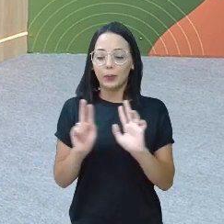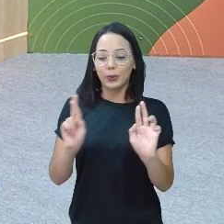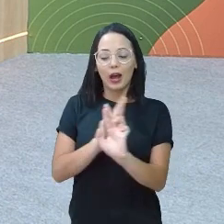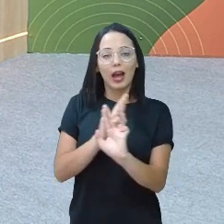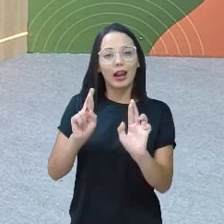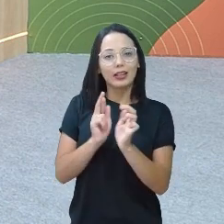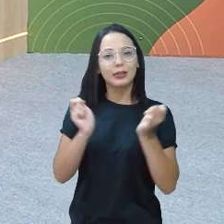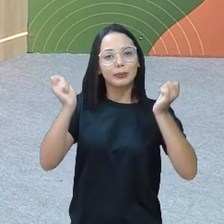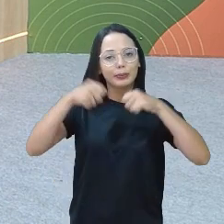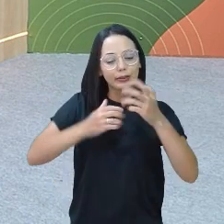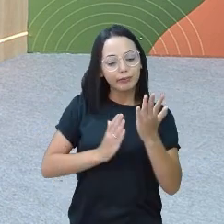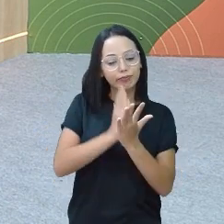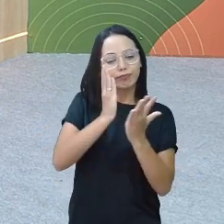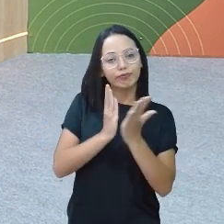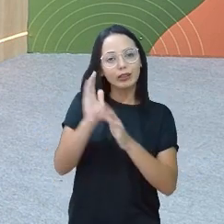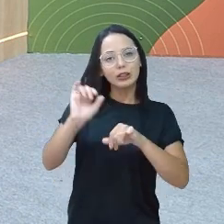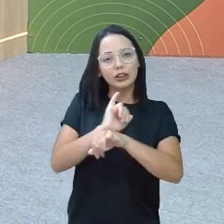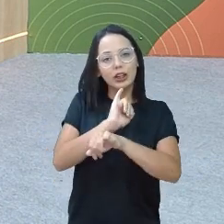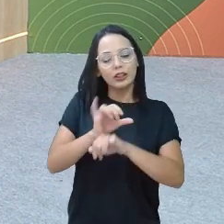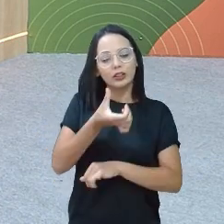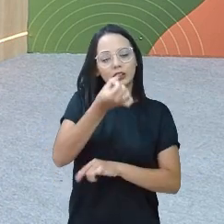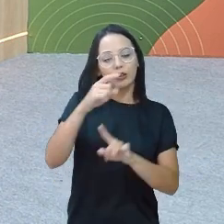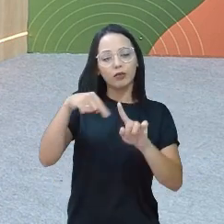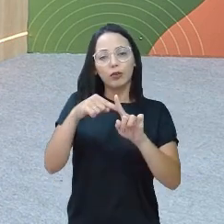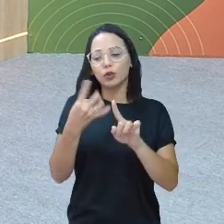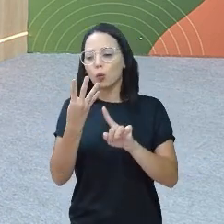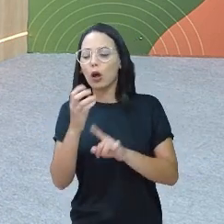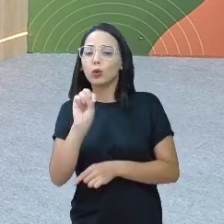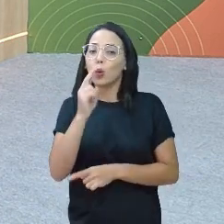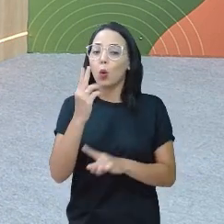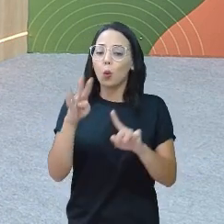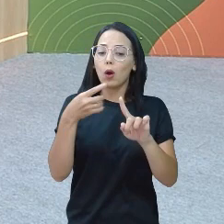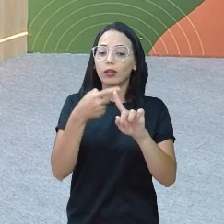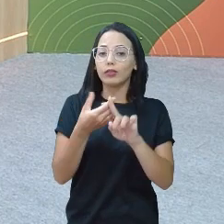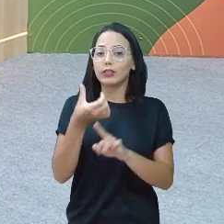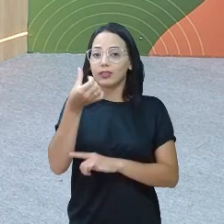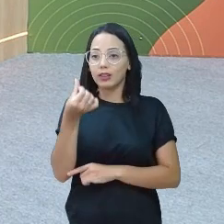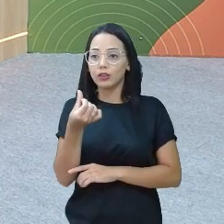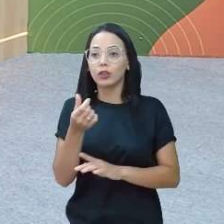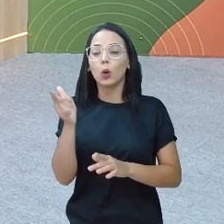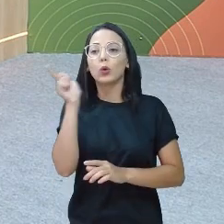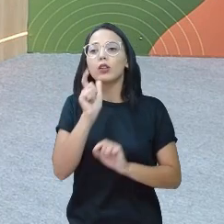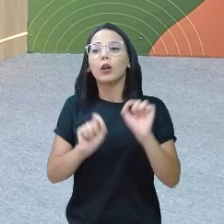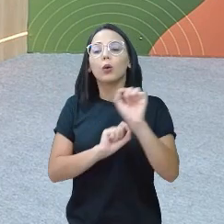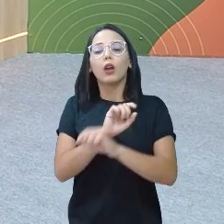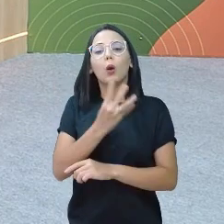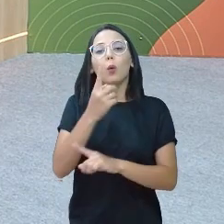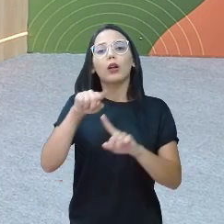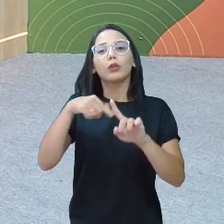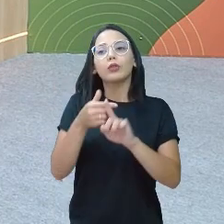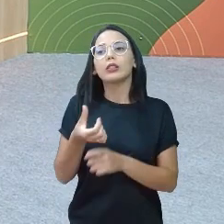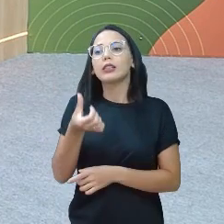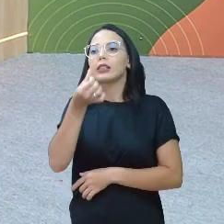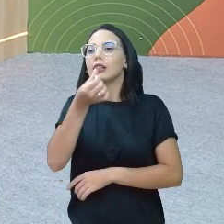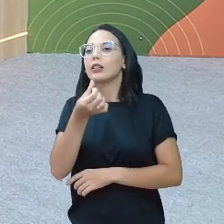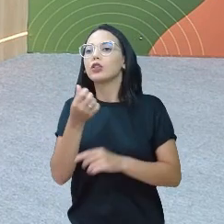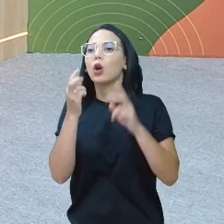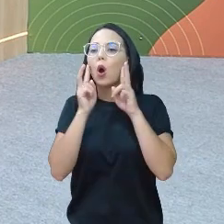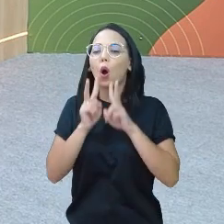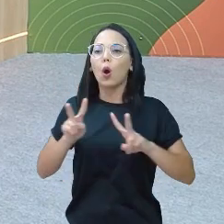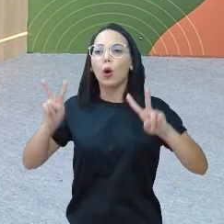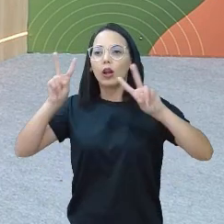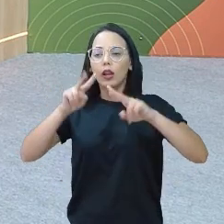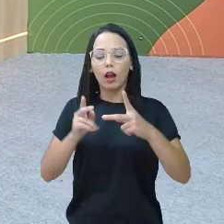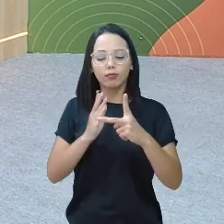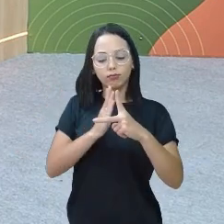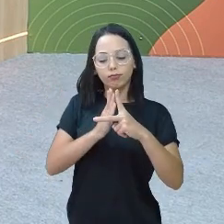essa possibilidade de olhar de dois jeitos, né? E daí a gente consegue compor 4 vezes 6, escolhi observar as